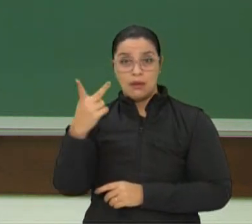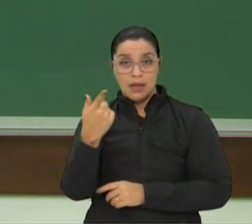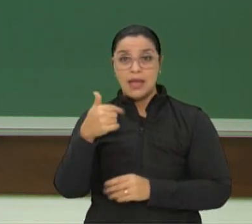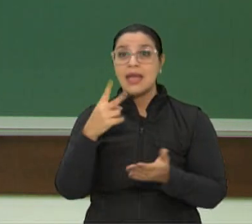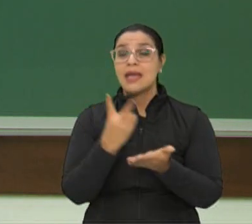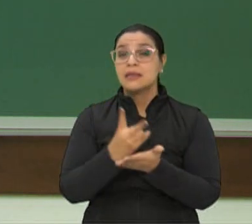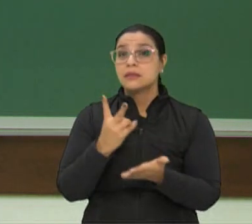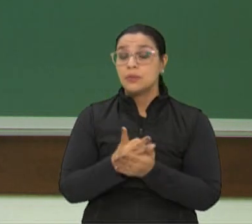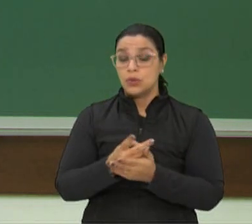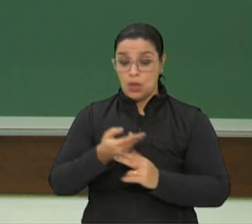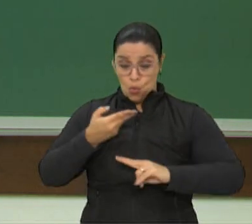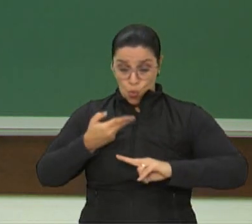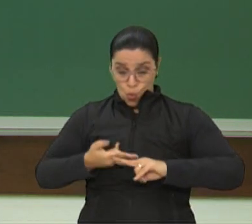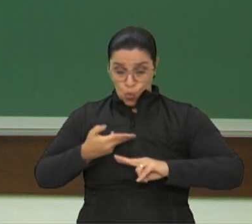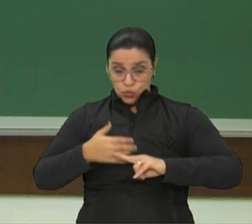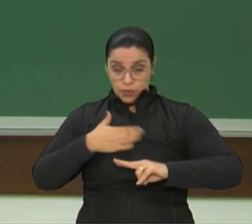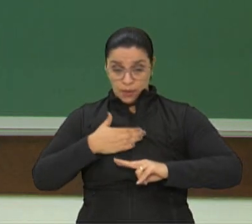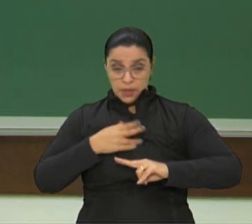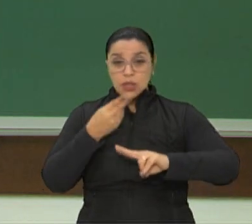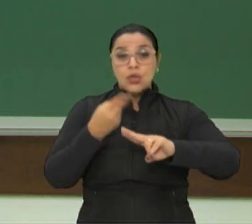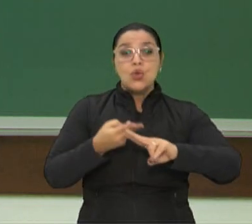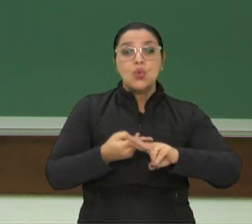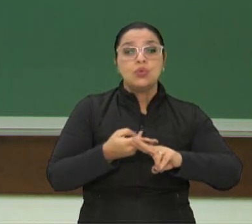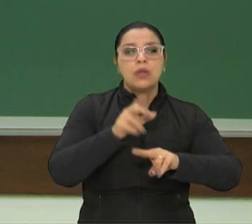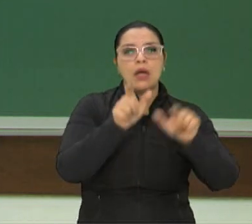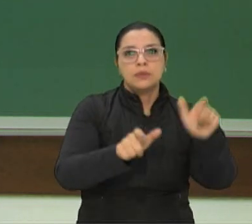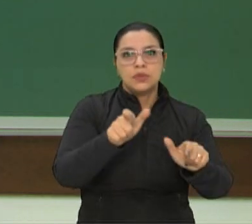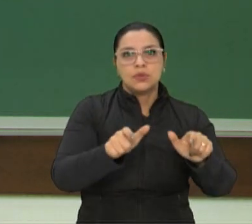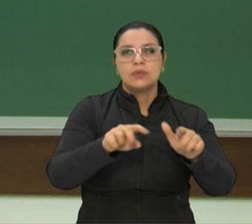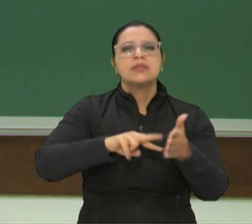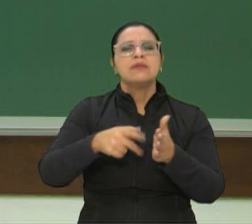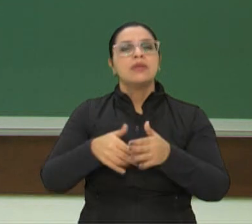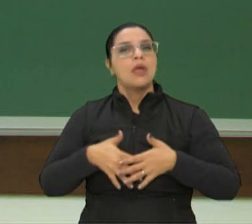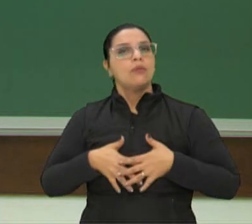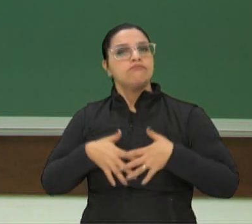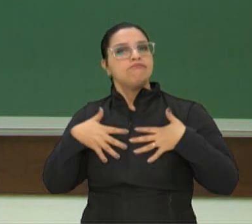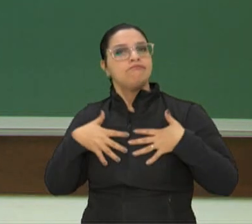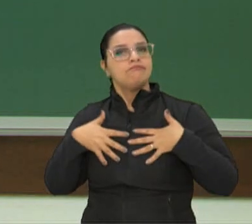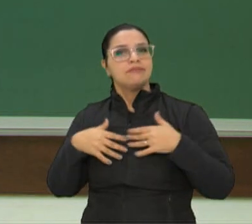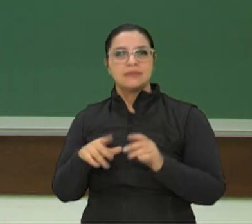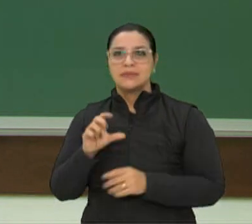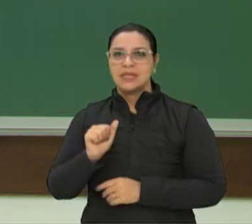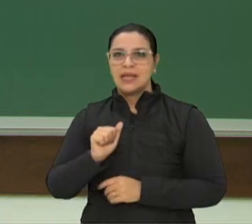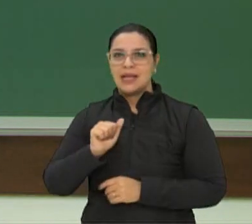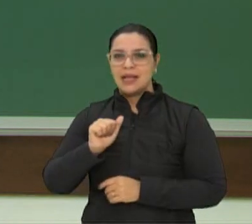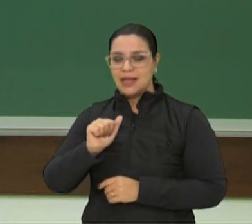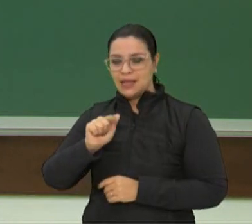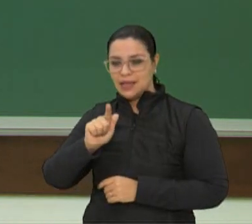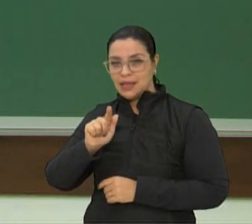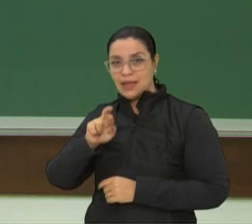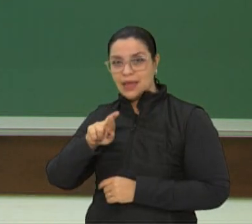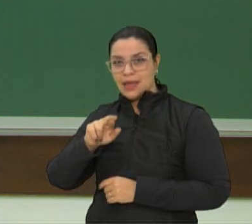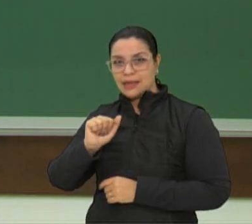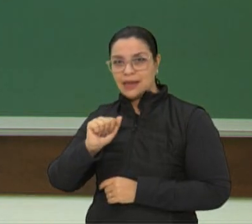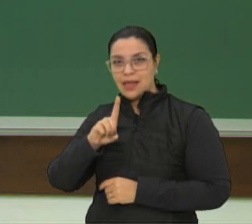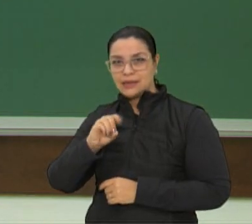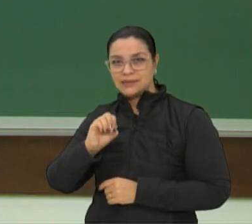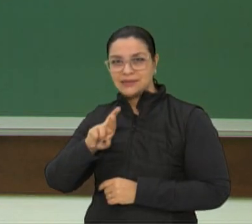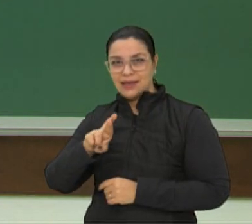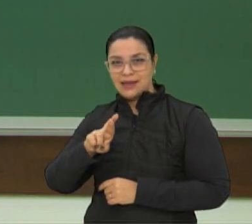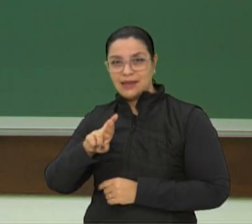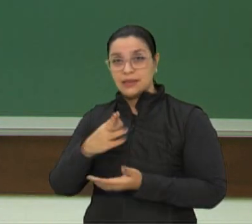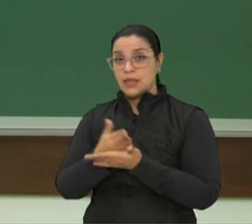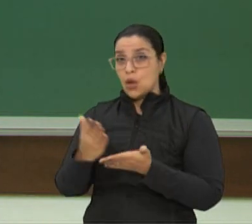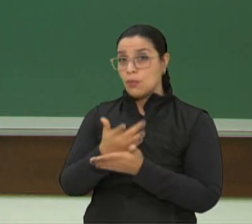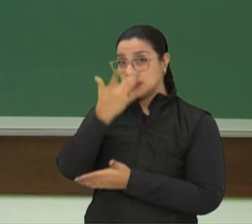que é útil, útil é o que agrada. Tá? Esse é o princípio do Hillman e que vai dar impulso a uns